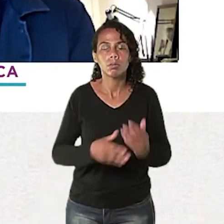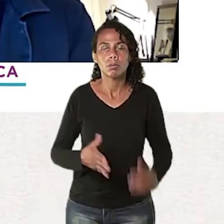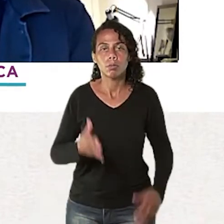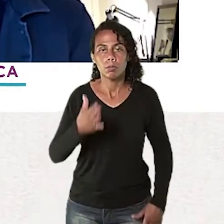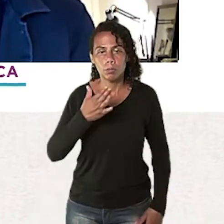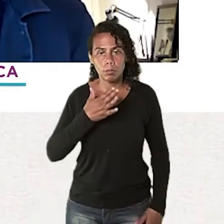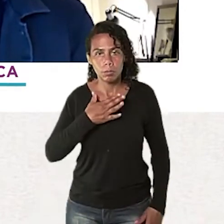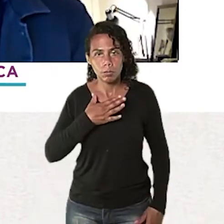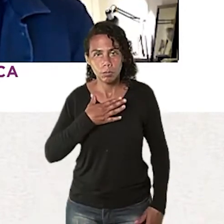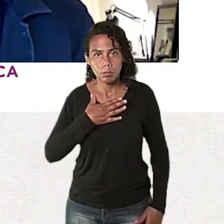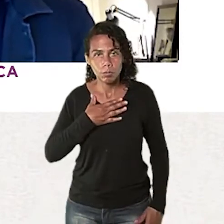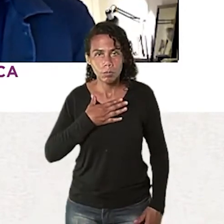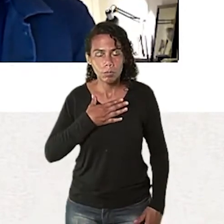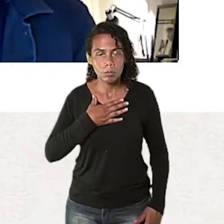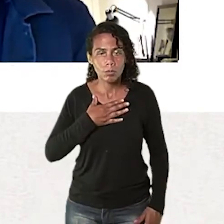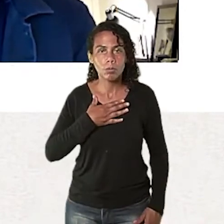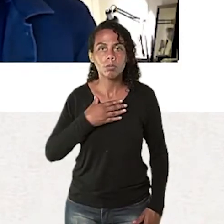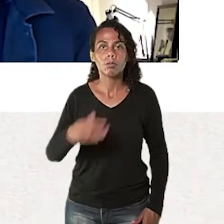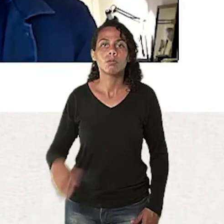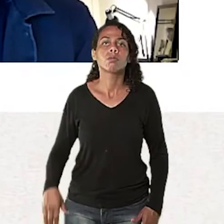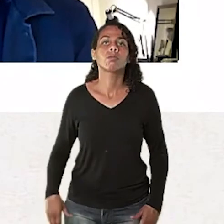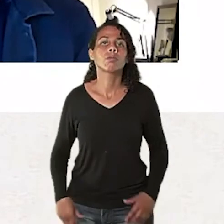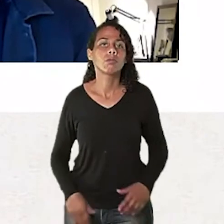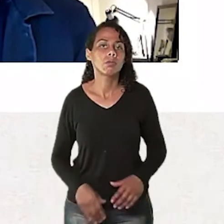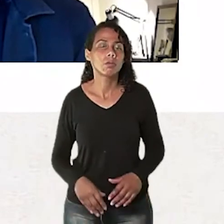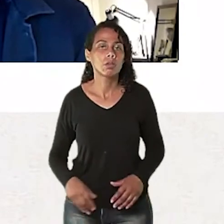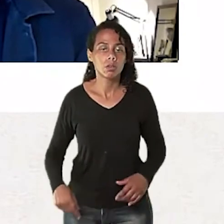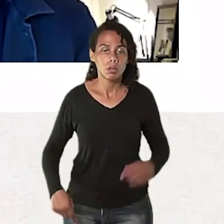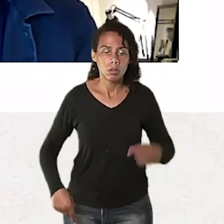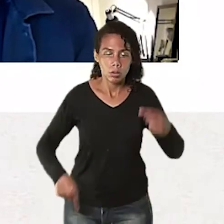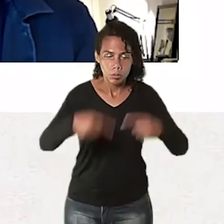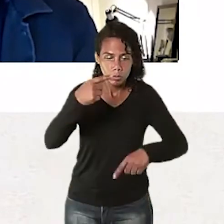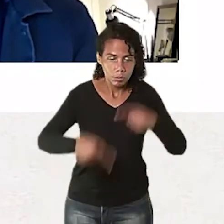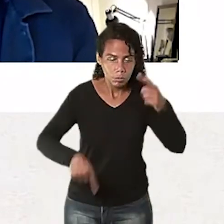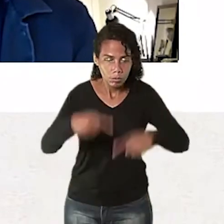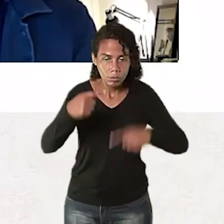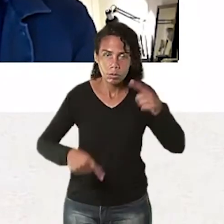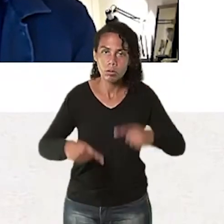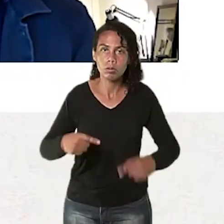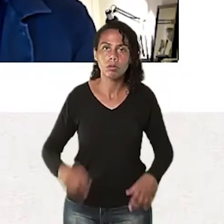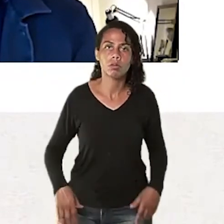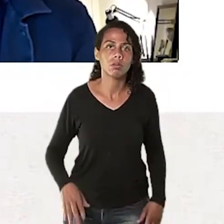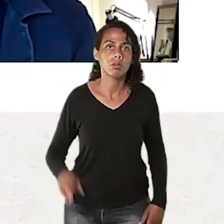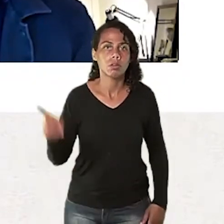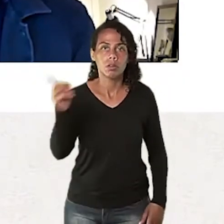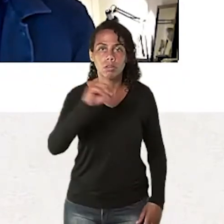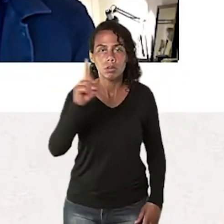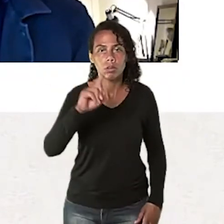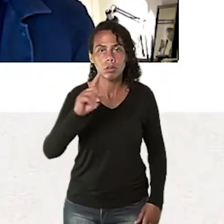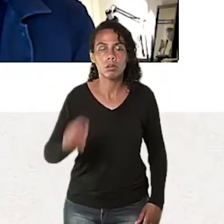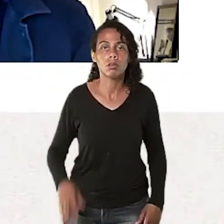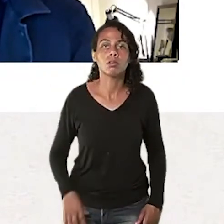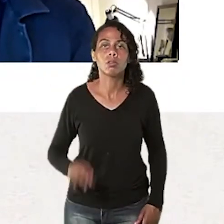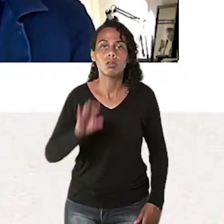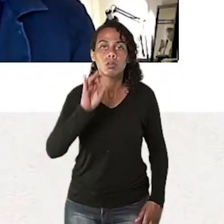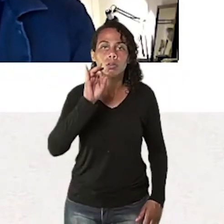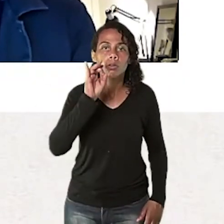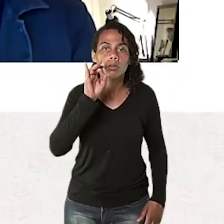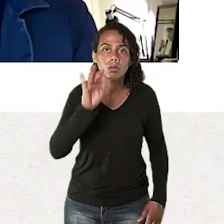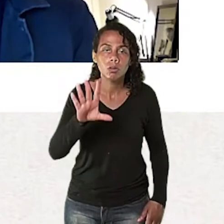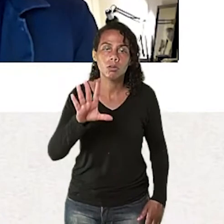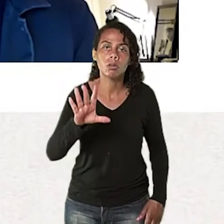até o esperado para um livro dessa voltagem política, sabe? Ele vai ter outras coisas nele, vai tomar umas liberdades